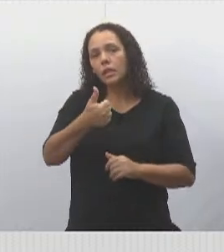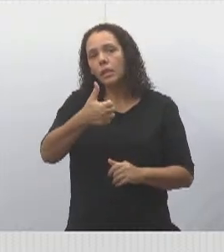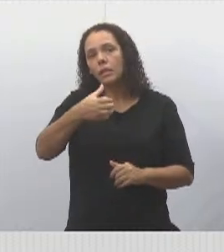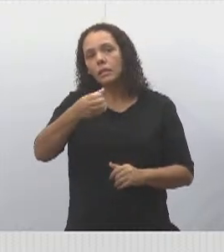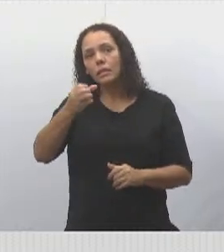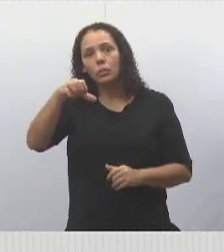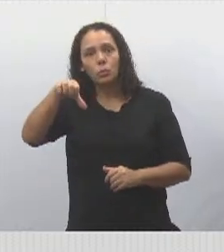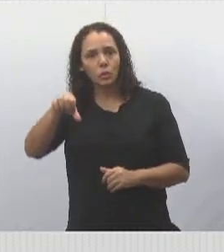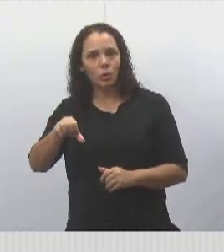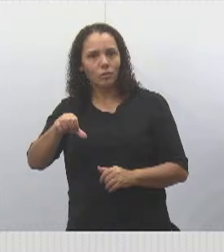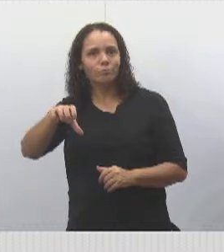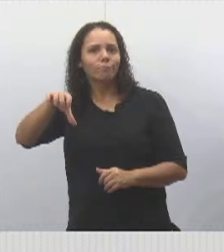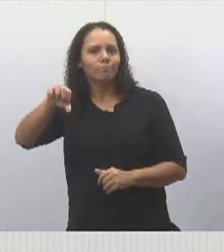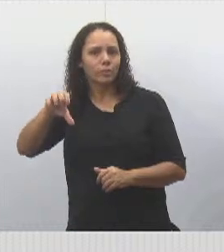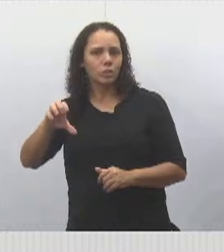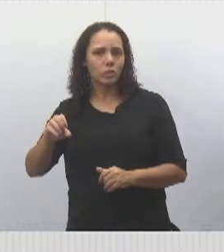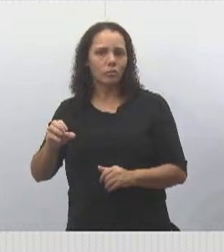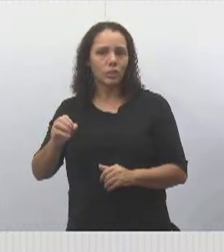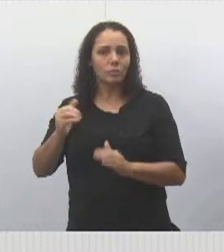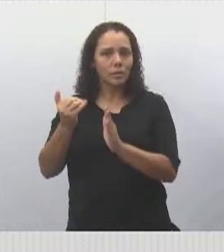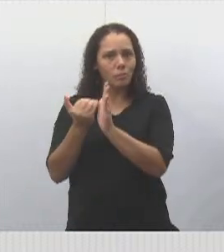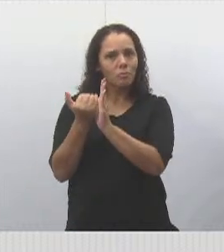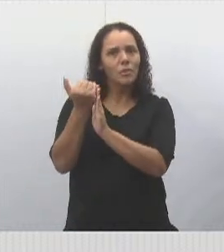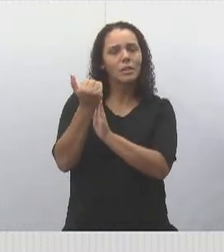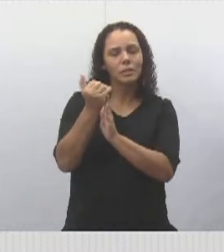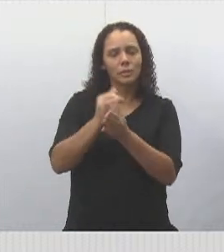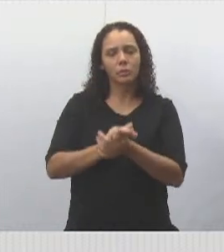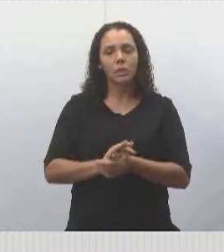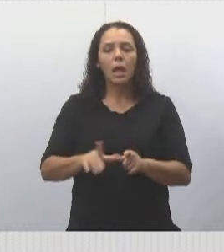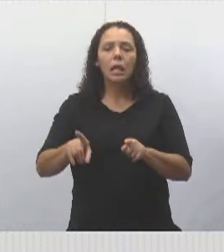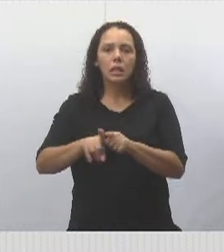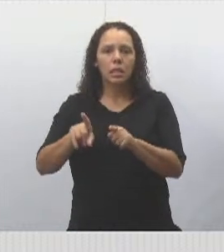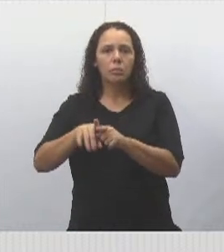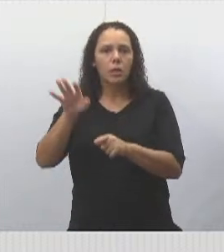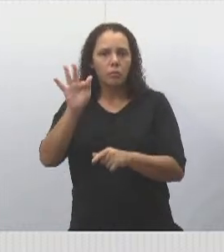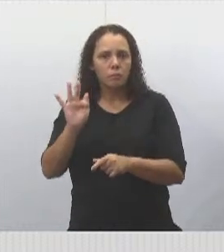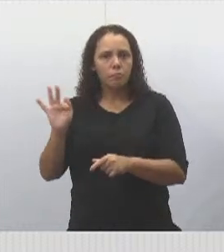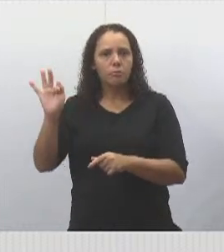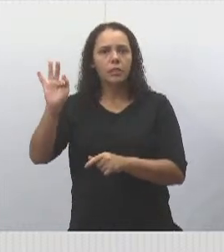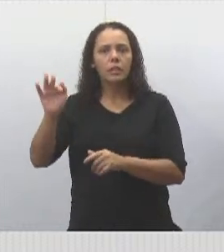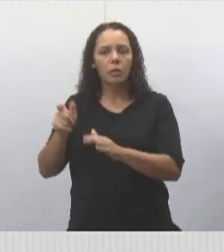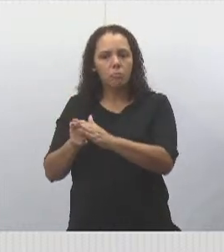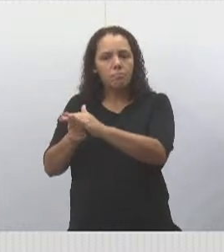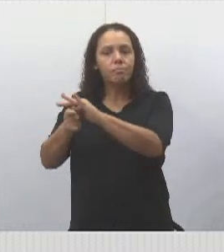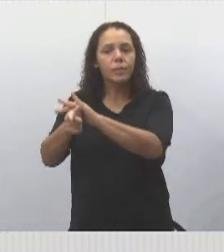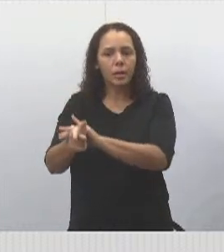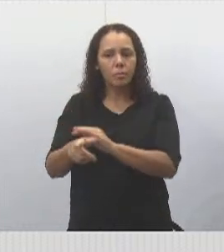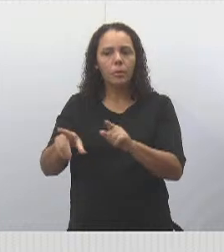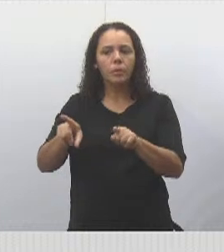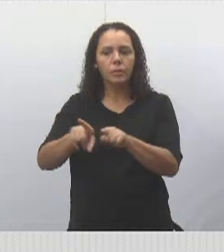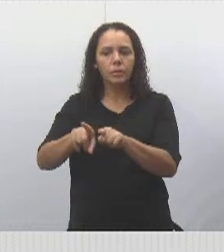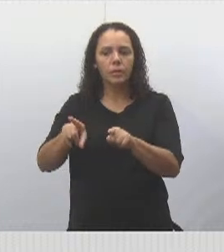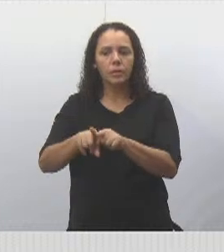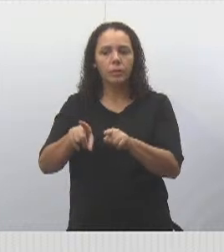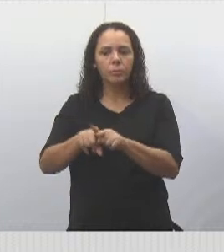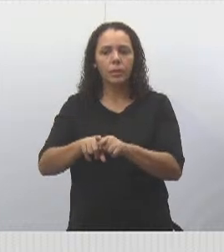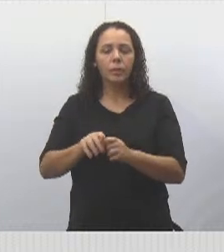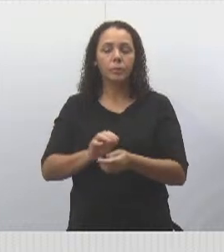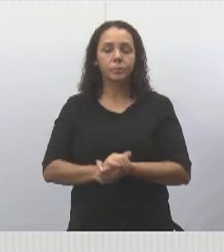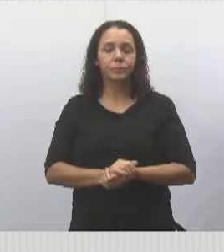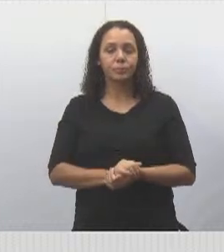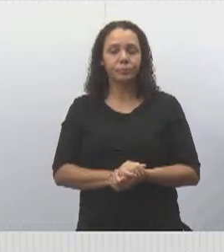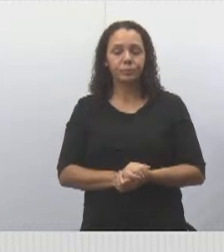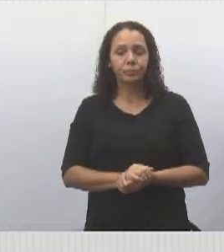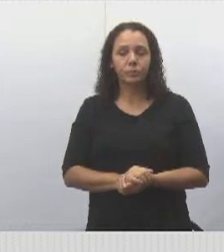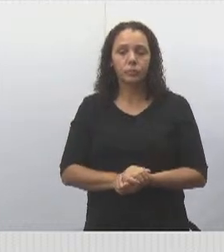acima desse mínimo. A educação também conta com recursos federais do Fundeb, em torno de 200 milhões, e de fundos próprios, em torno de